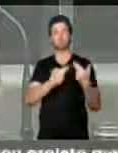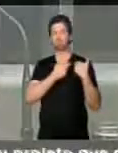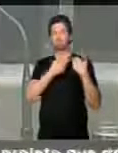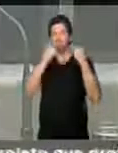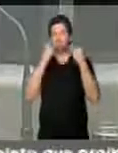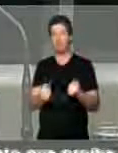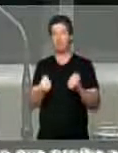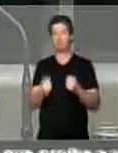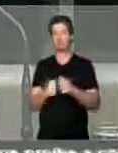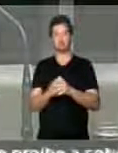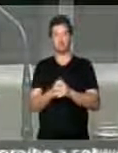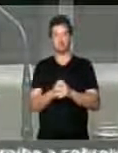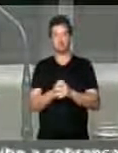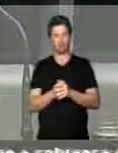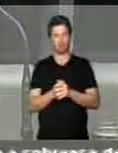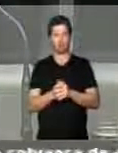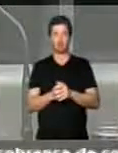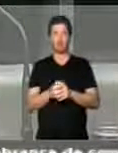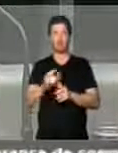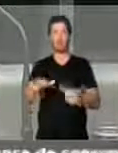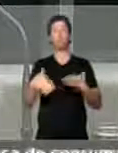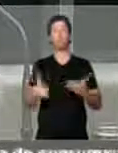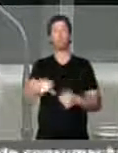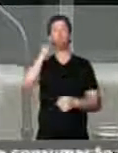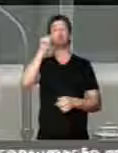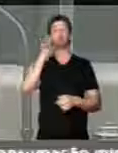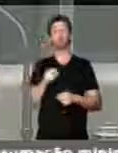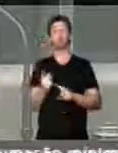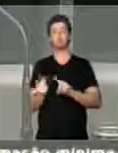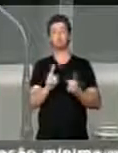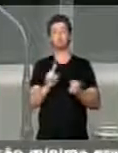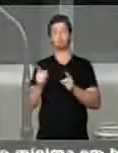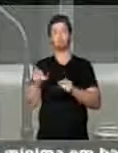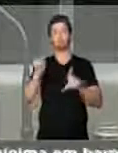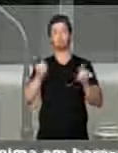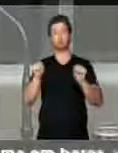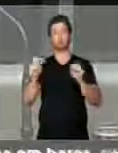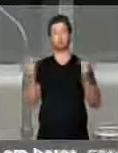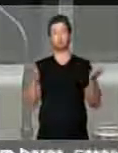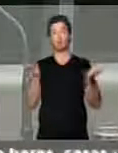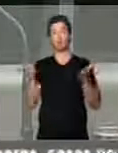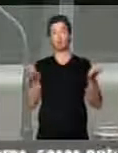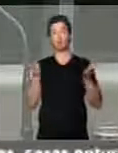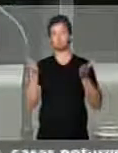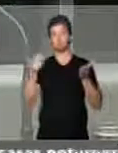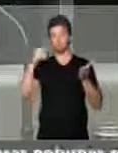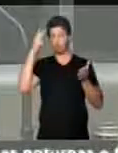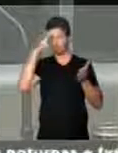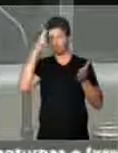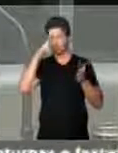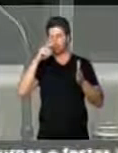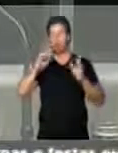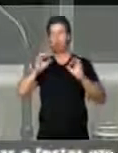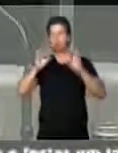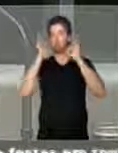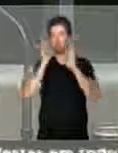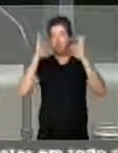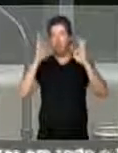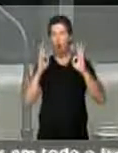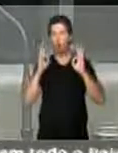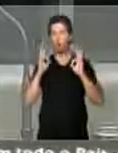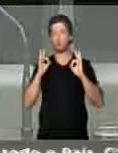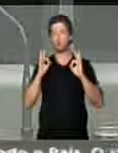responsabilidade de fazer uma escolha entre essas 2 opções E a história é implacável